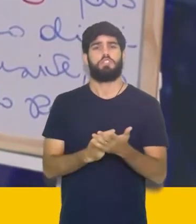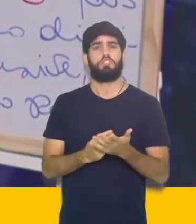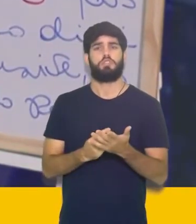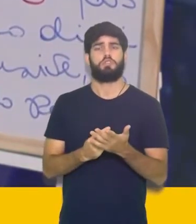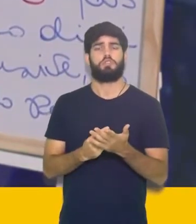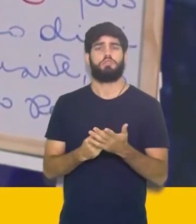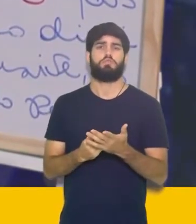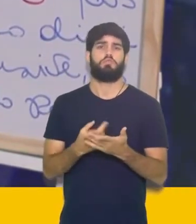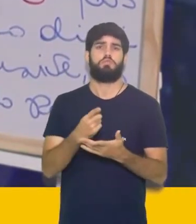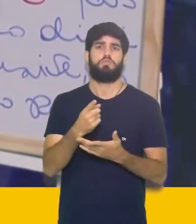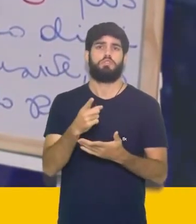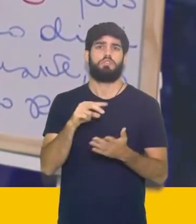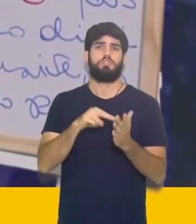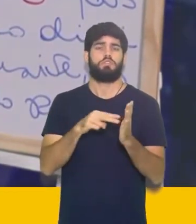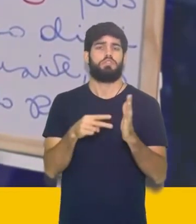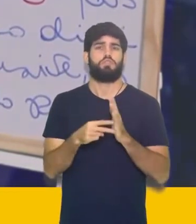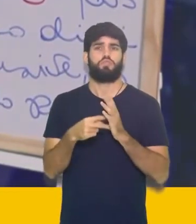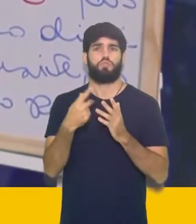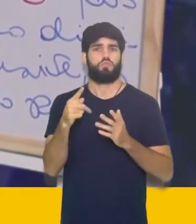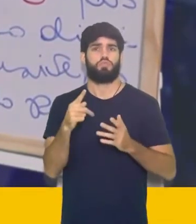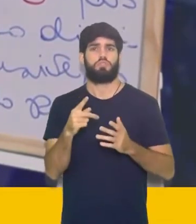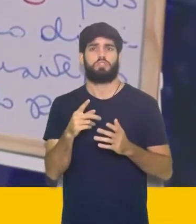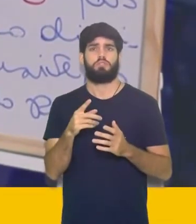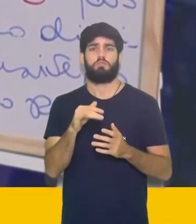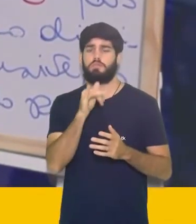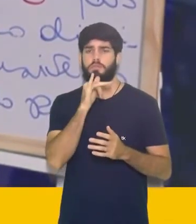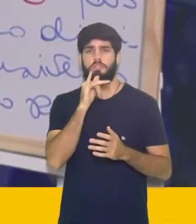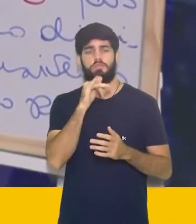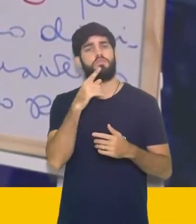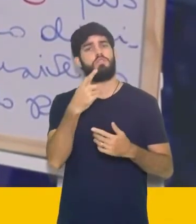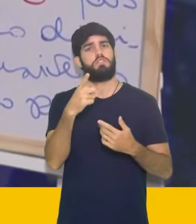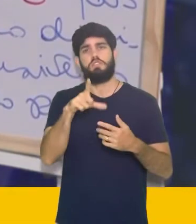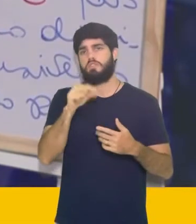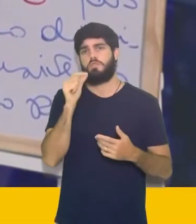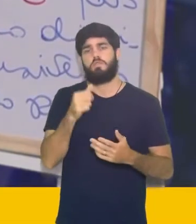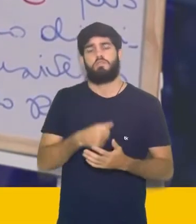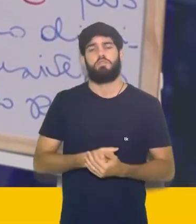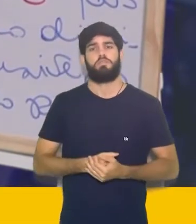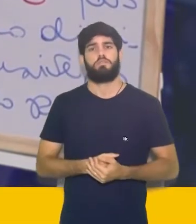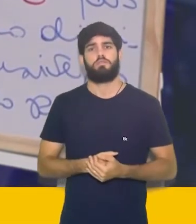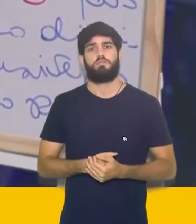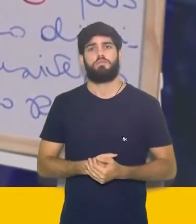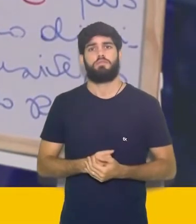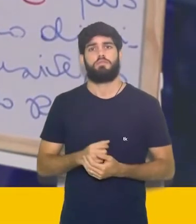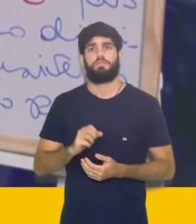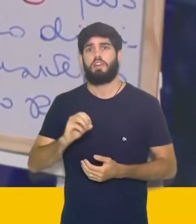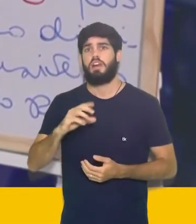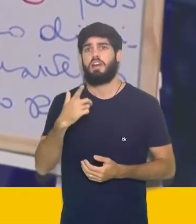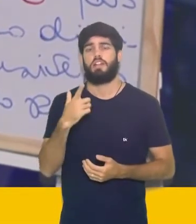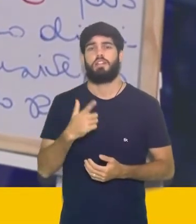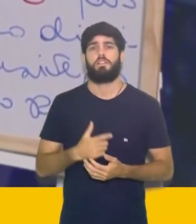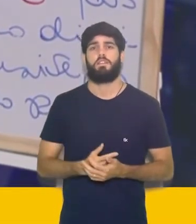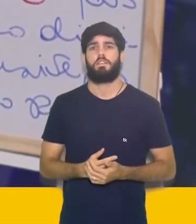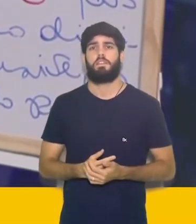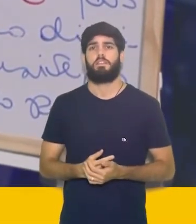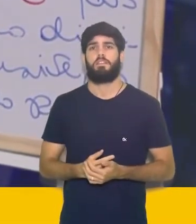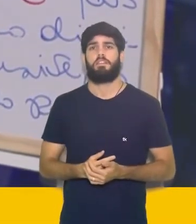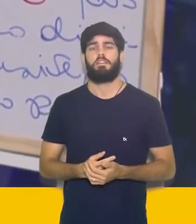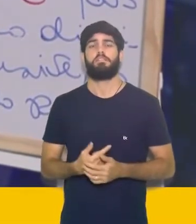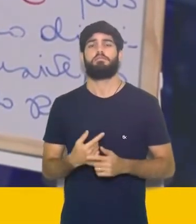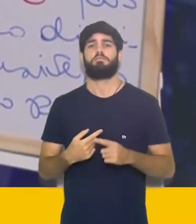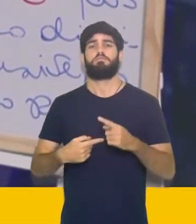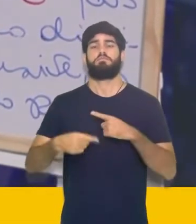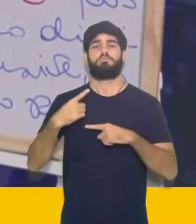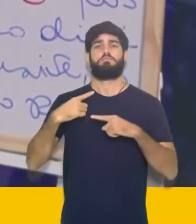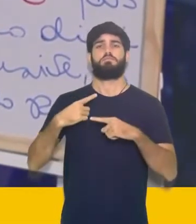texto. Como tu vais dar sentido, tua cara ao texto, se tu não vais pontuar? Não é? É lógico que a indignação vem sempre...